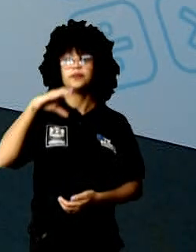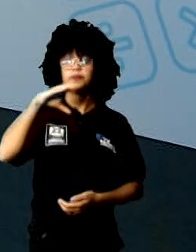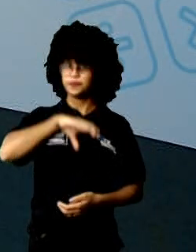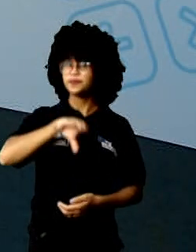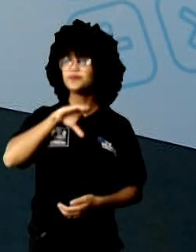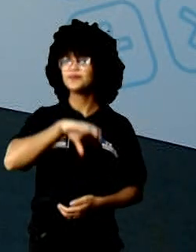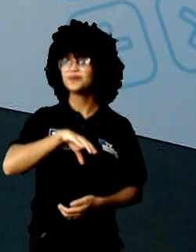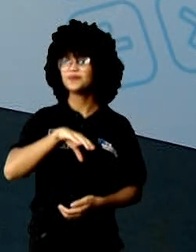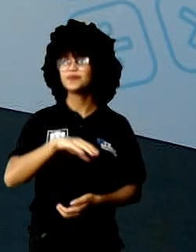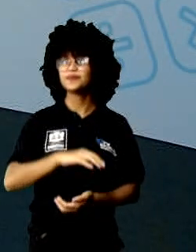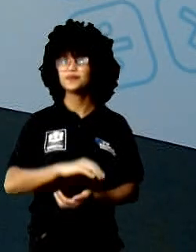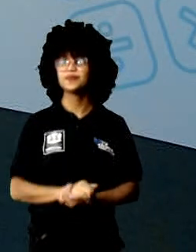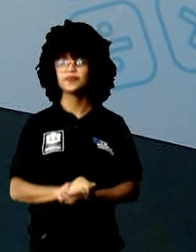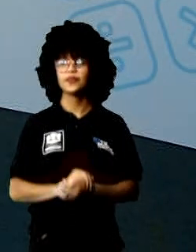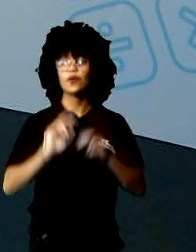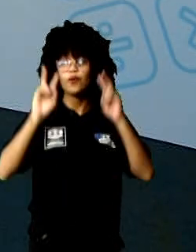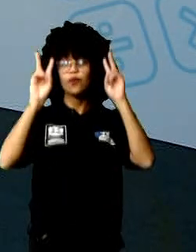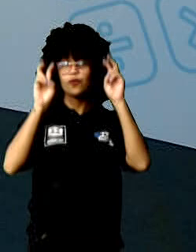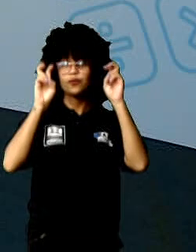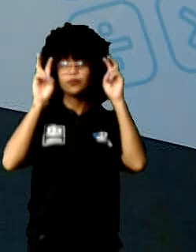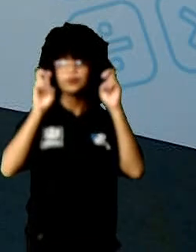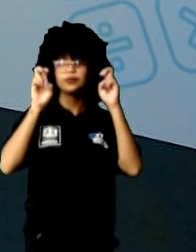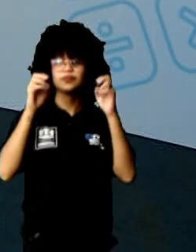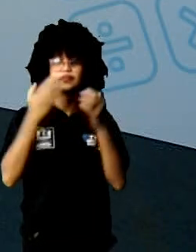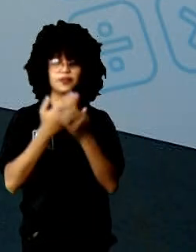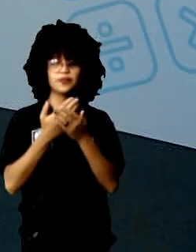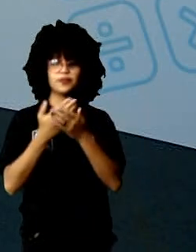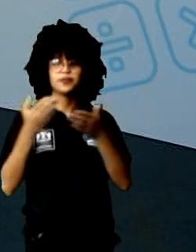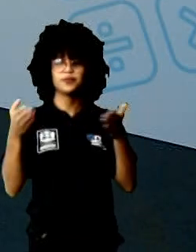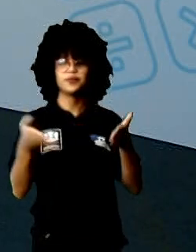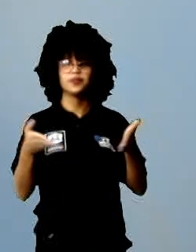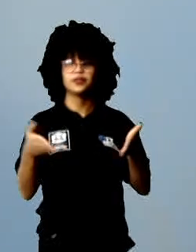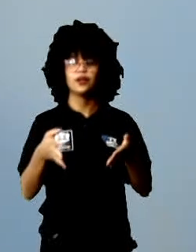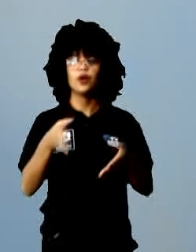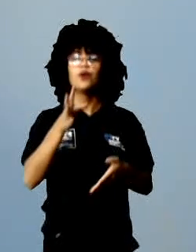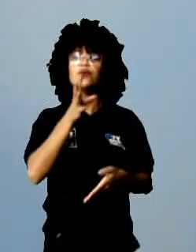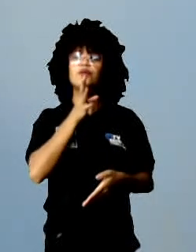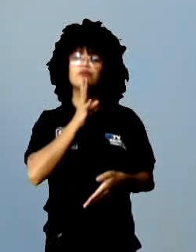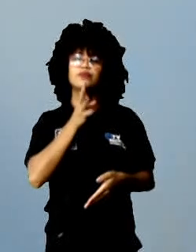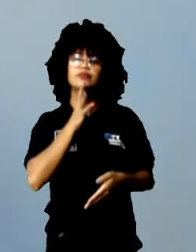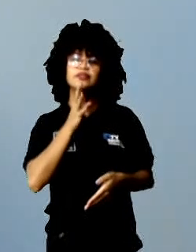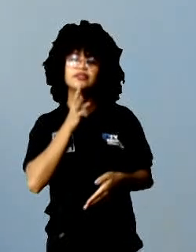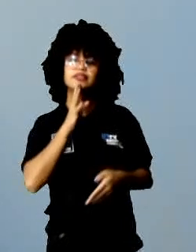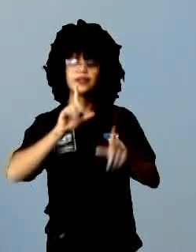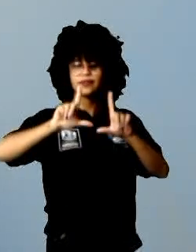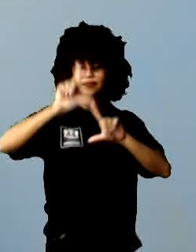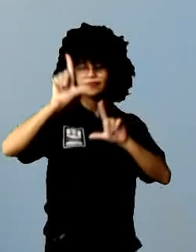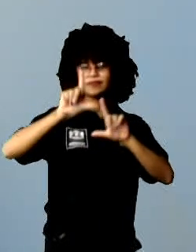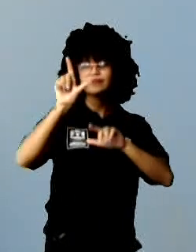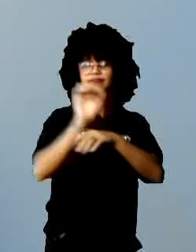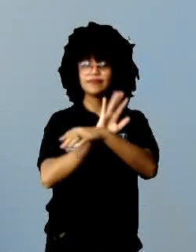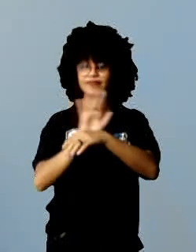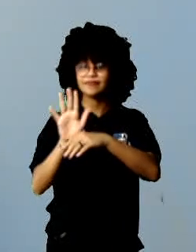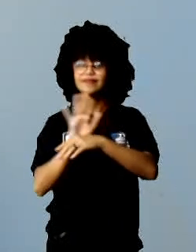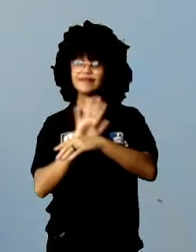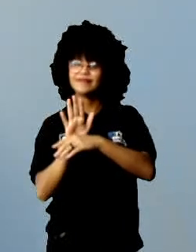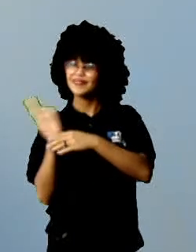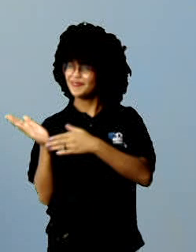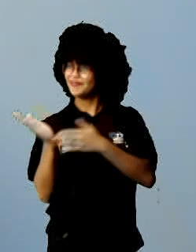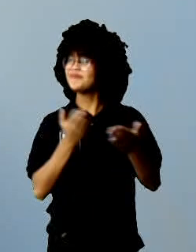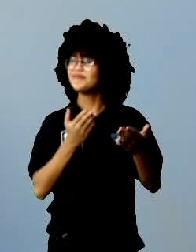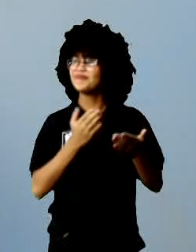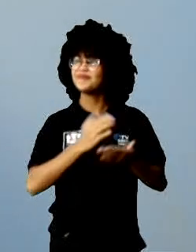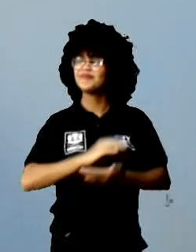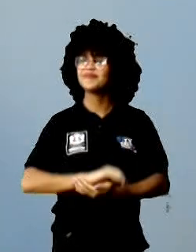portuguesa e o tema da nossa aula hoje é conhecendo as letrinhas do alfabeto vamos